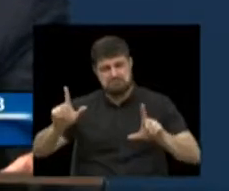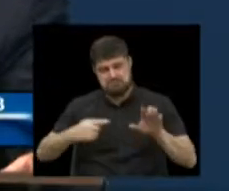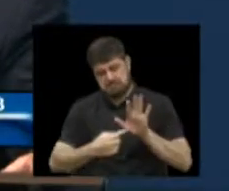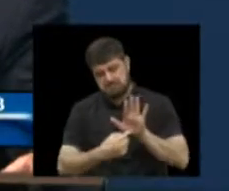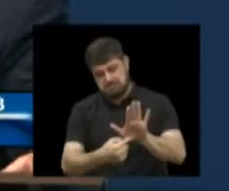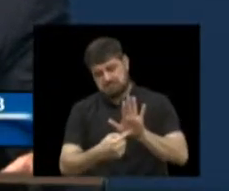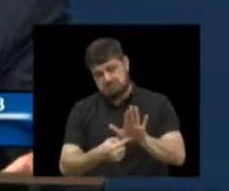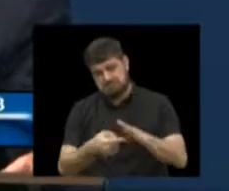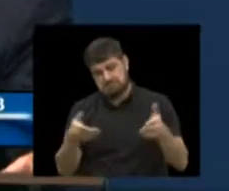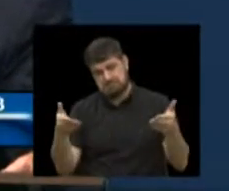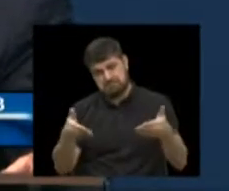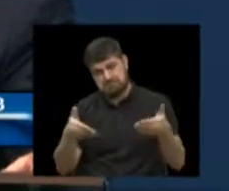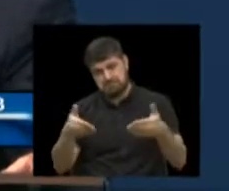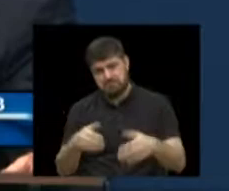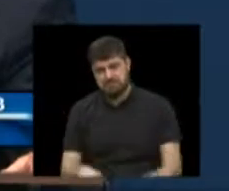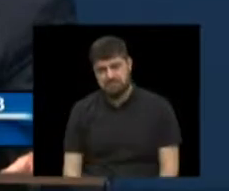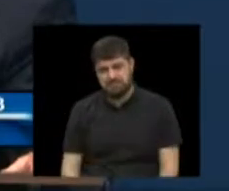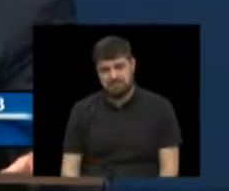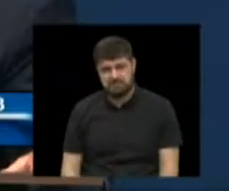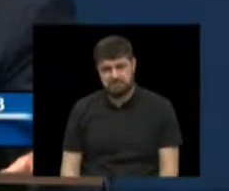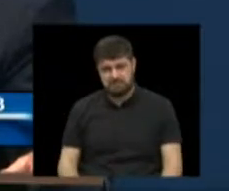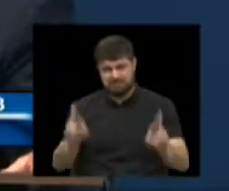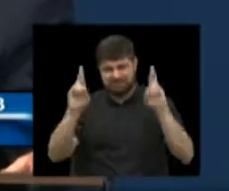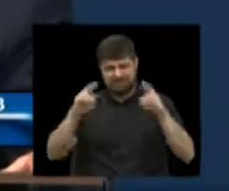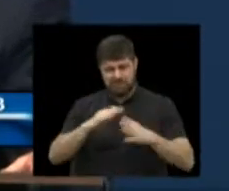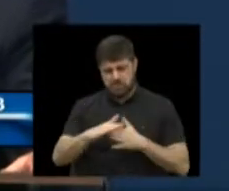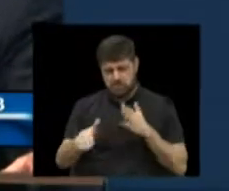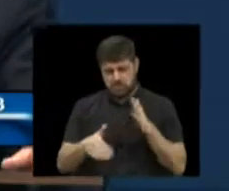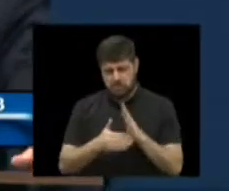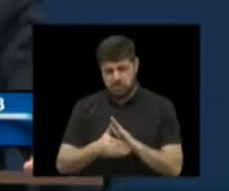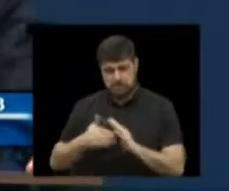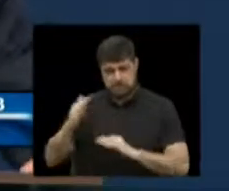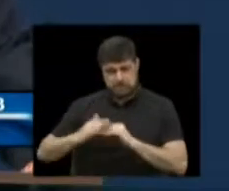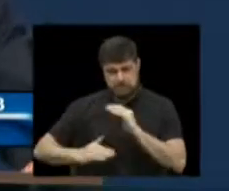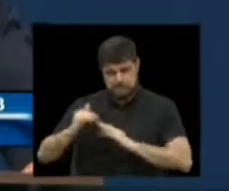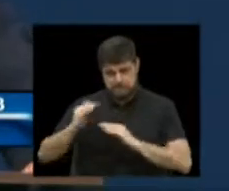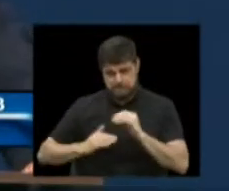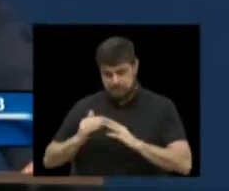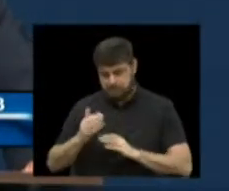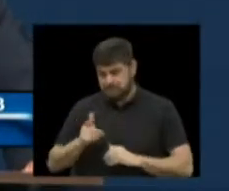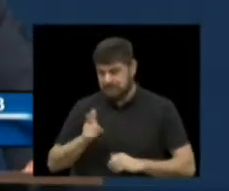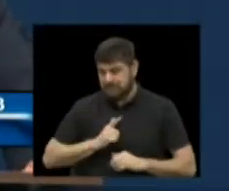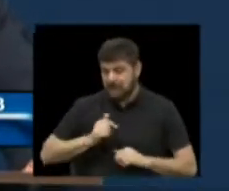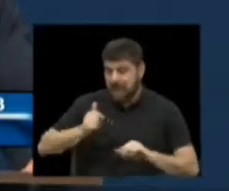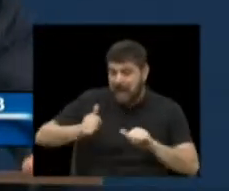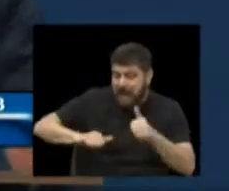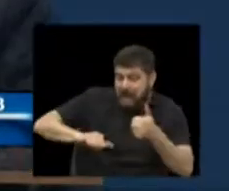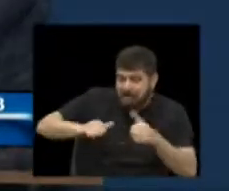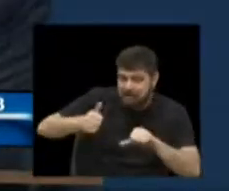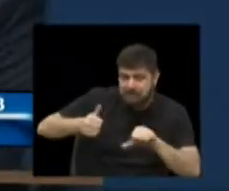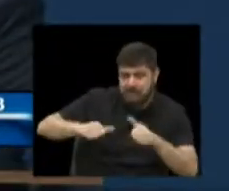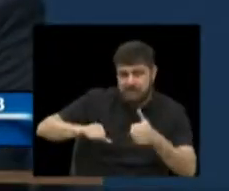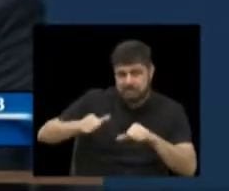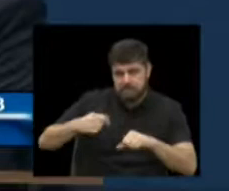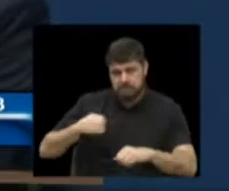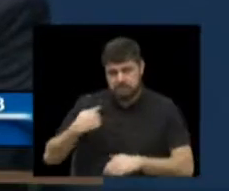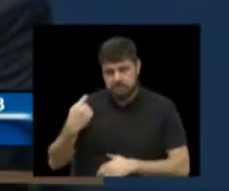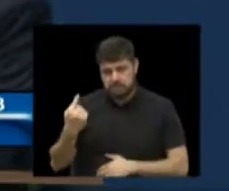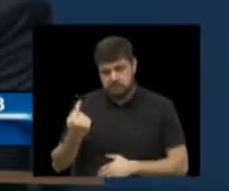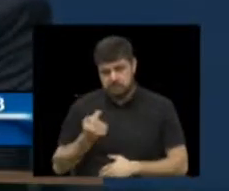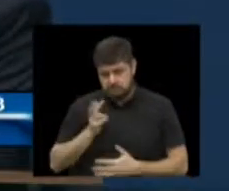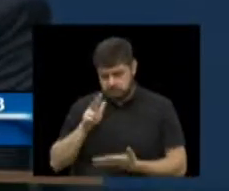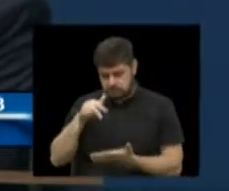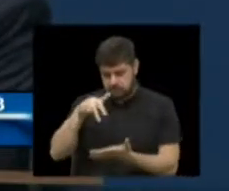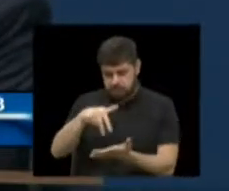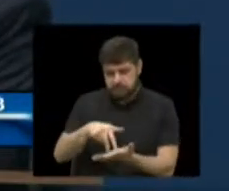que todos os fatos que venham acontecer nesse país, que sejam apurados. Nós, quando subimos nessa